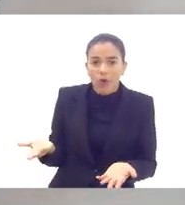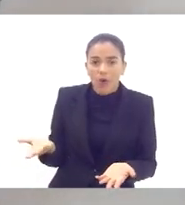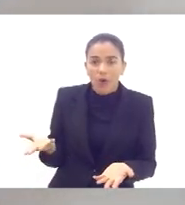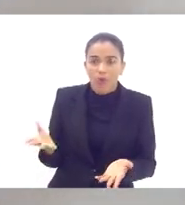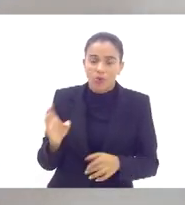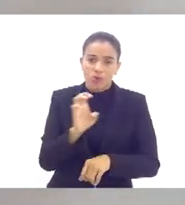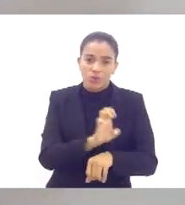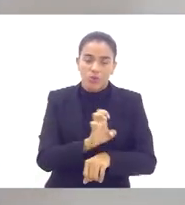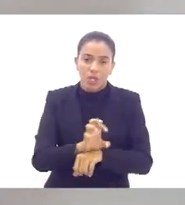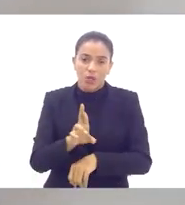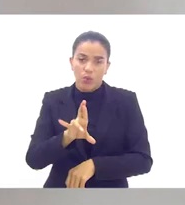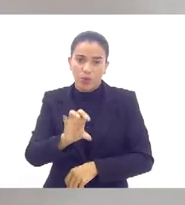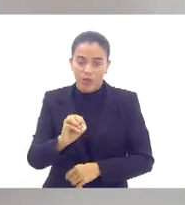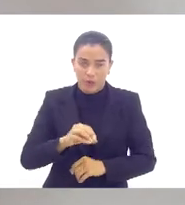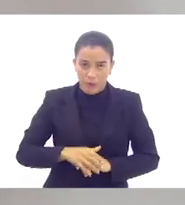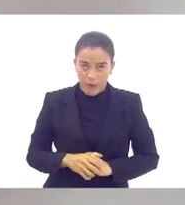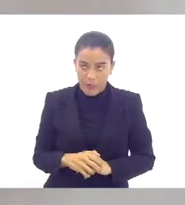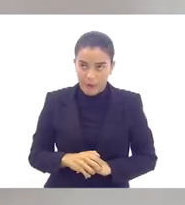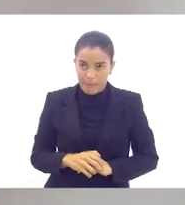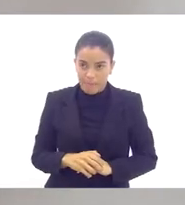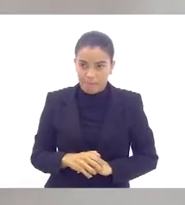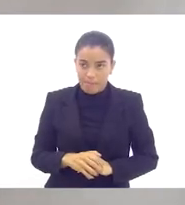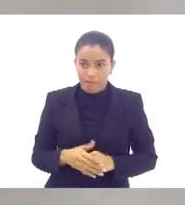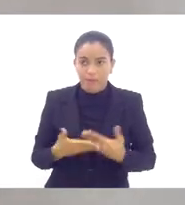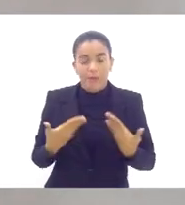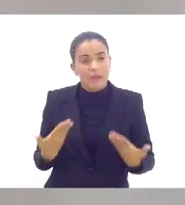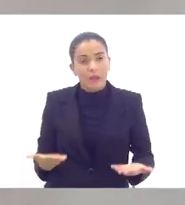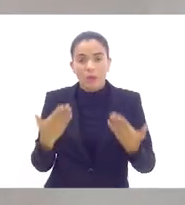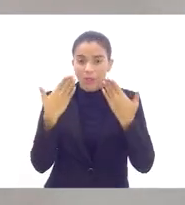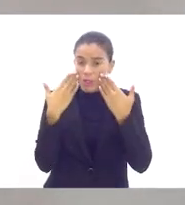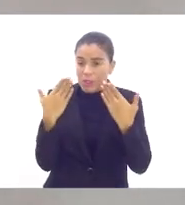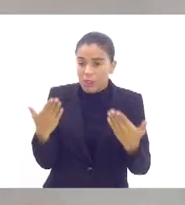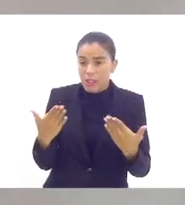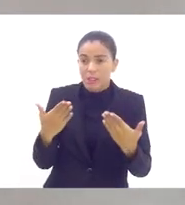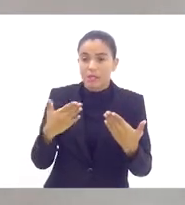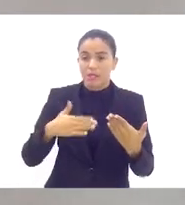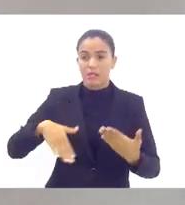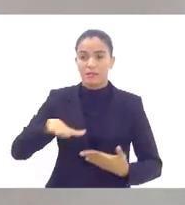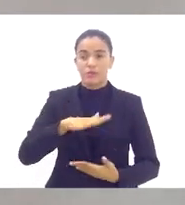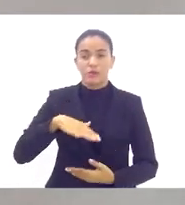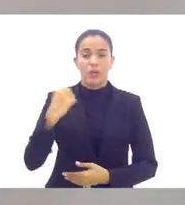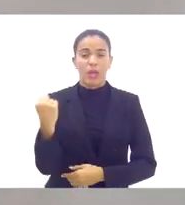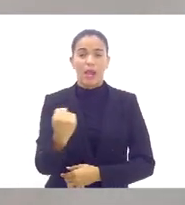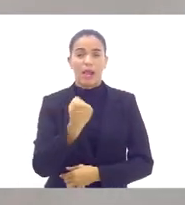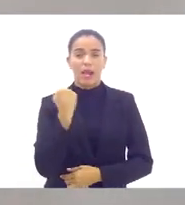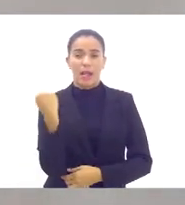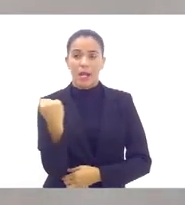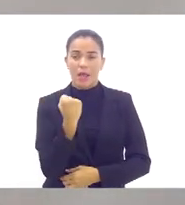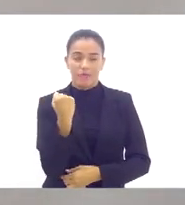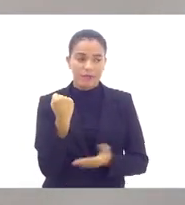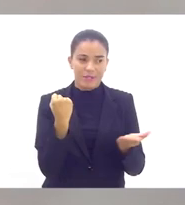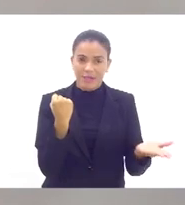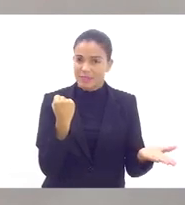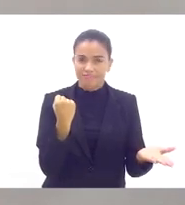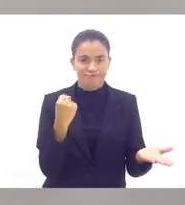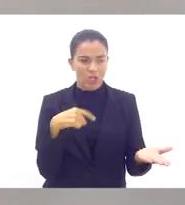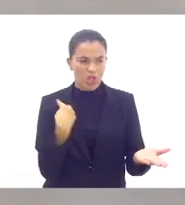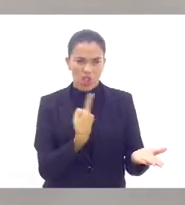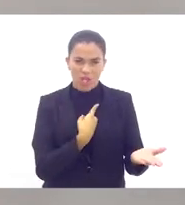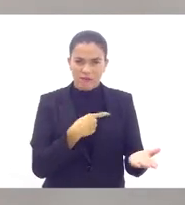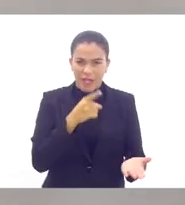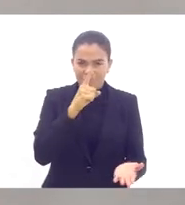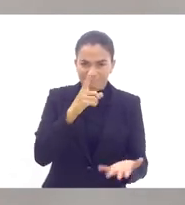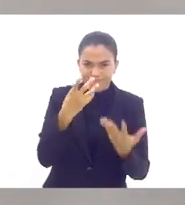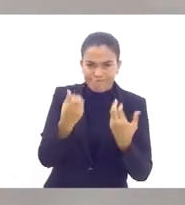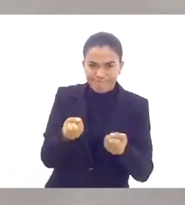Janeiro. Então, a gente... Perante um fato, o deputado Pobel, grave desse aí, a gente não pode ficar parado